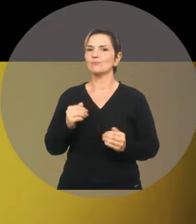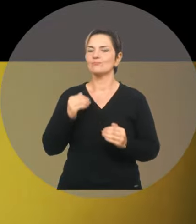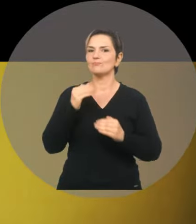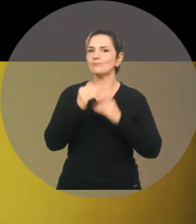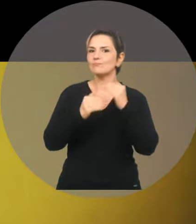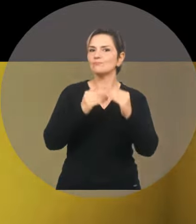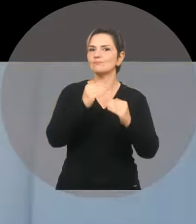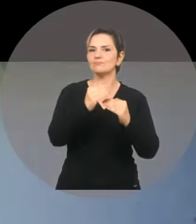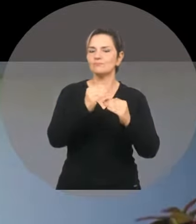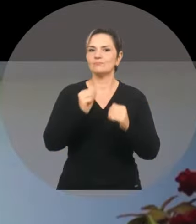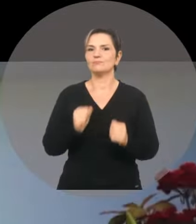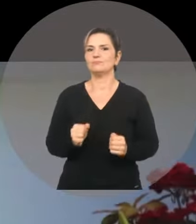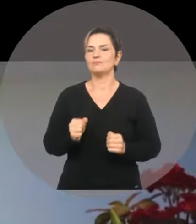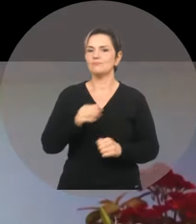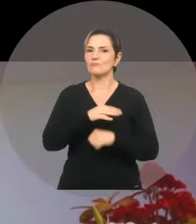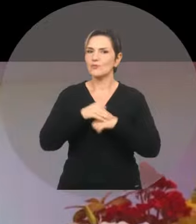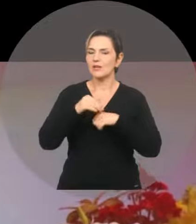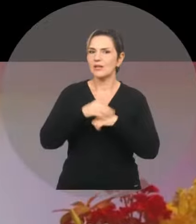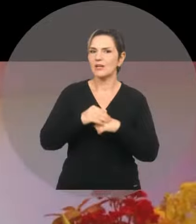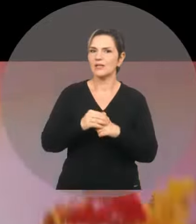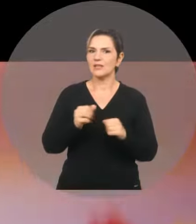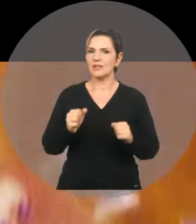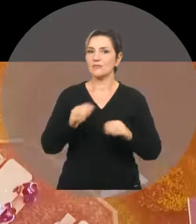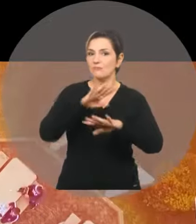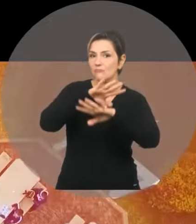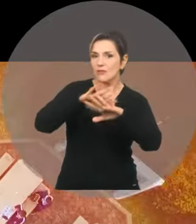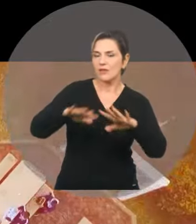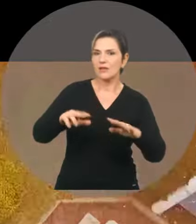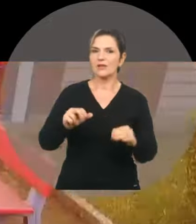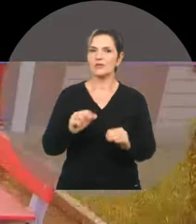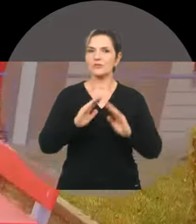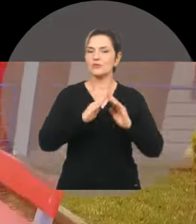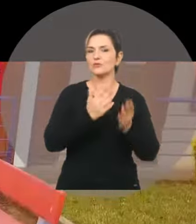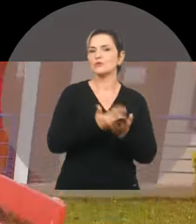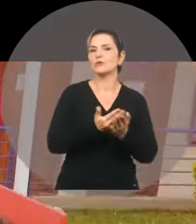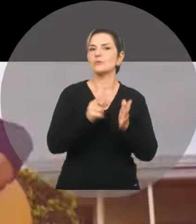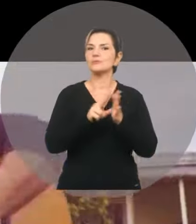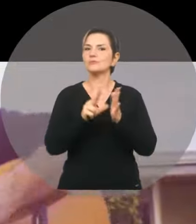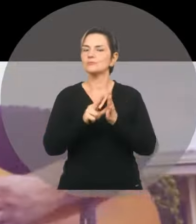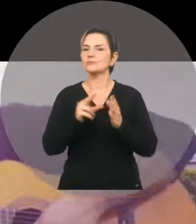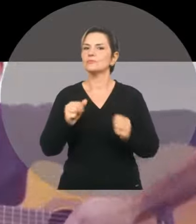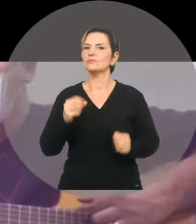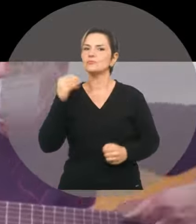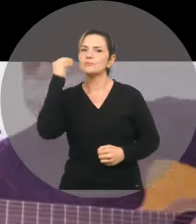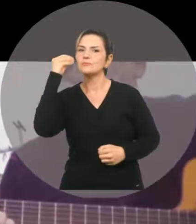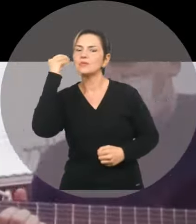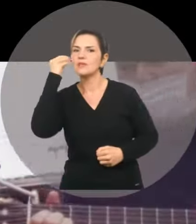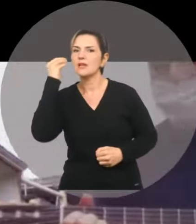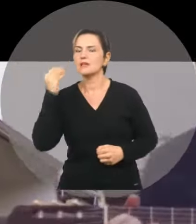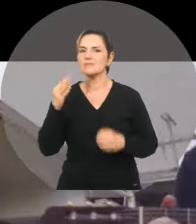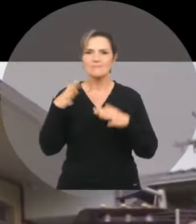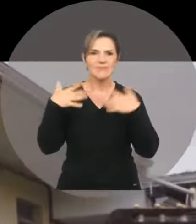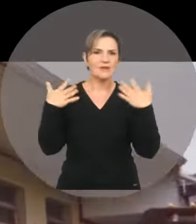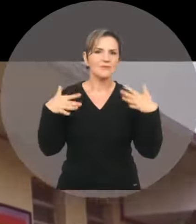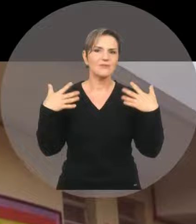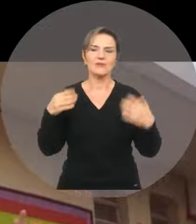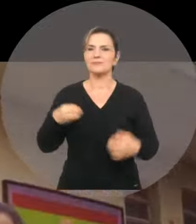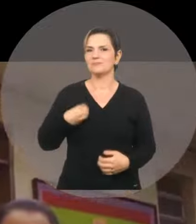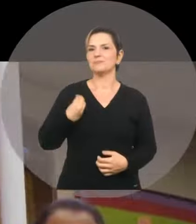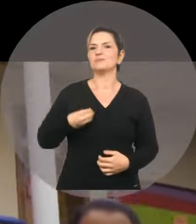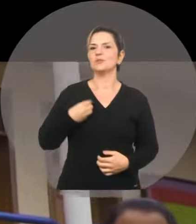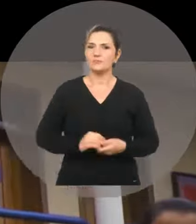escolar. Valores únicos e momentos inesquecíveis. Realmente uma jornada de